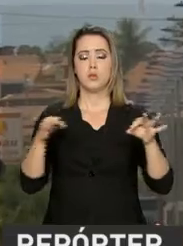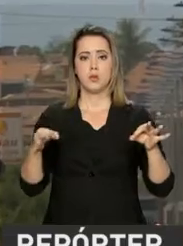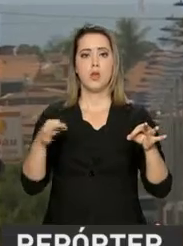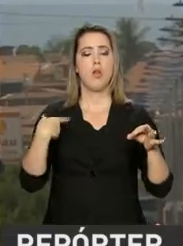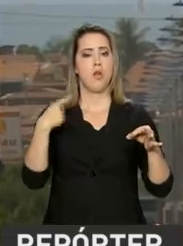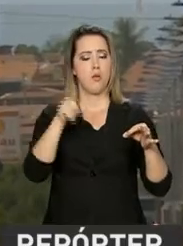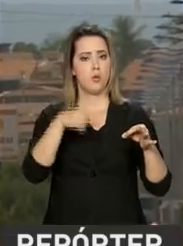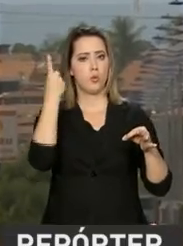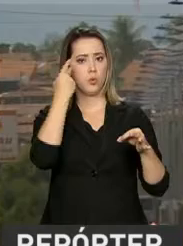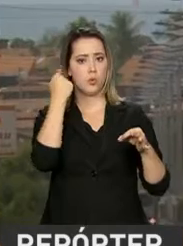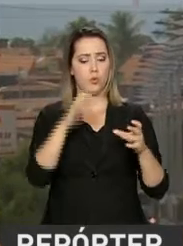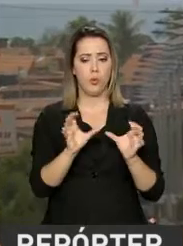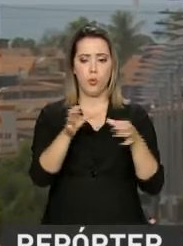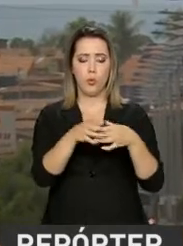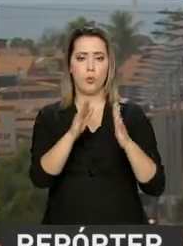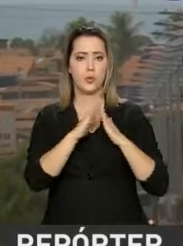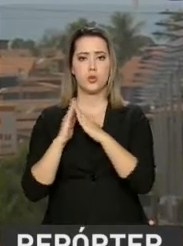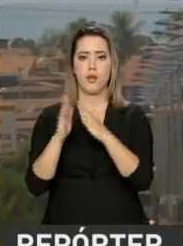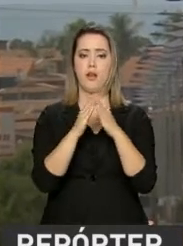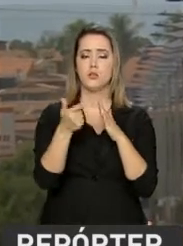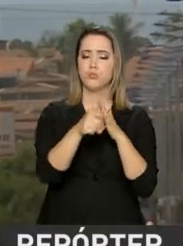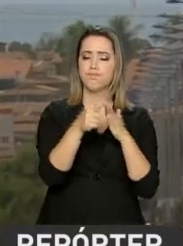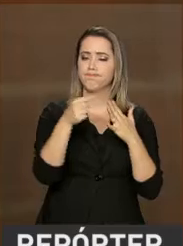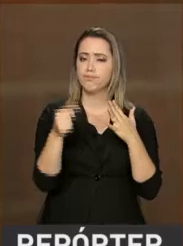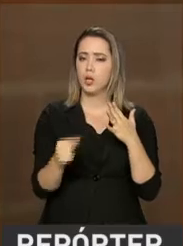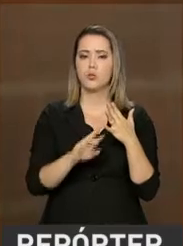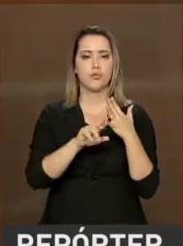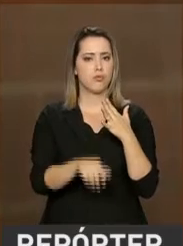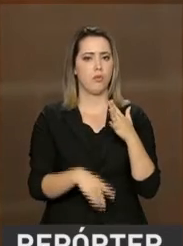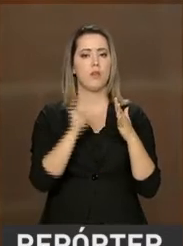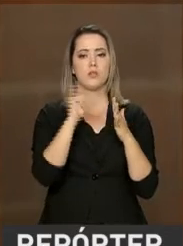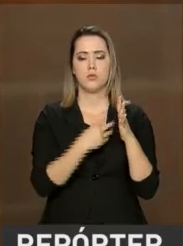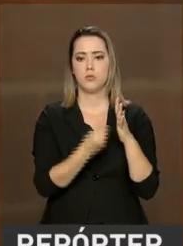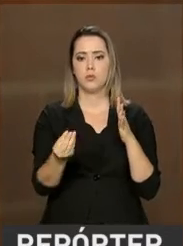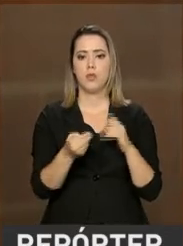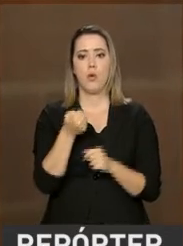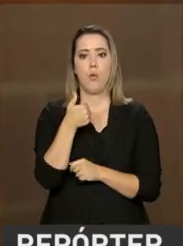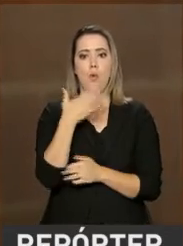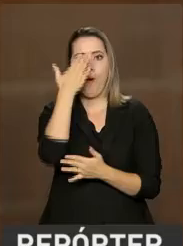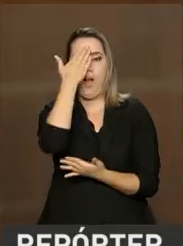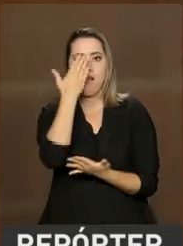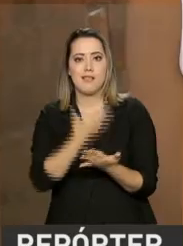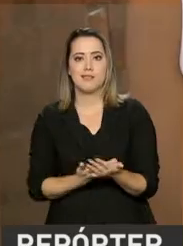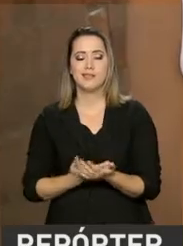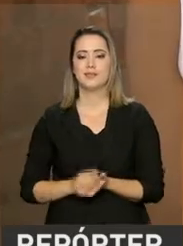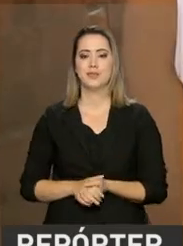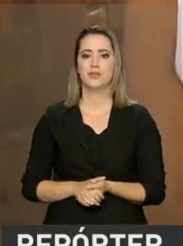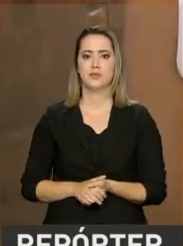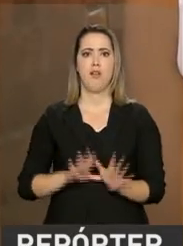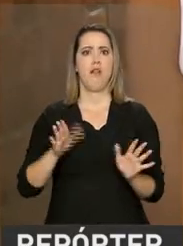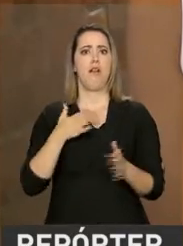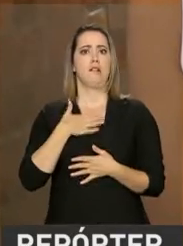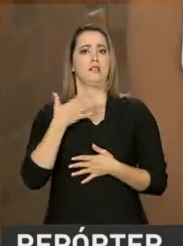irregulares conjuntos habitacionais e outras modalidades kozma conta que quase não acreditou na notícia a avé